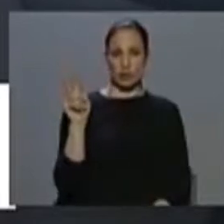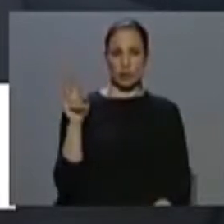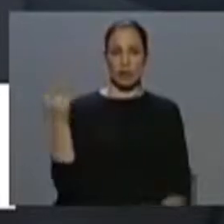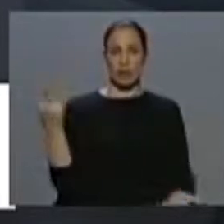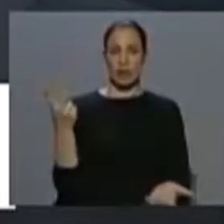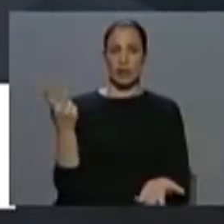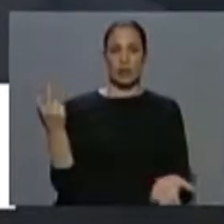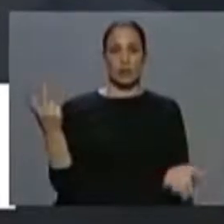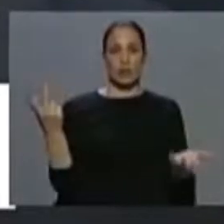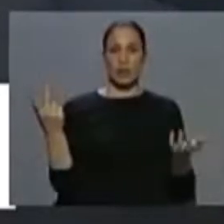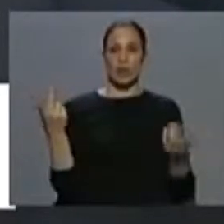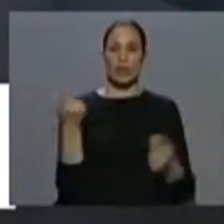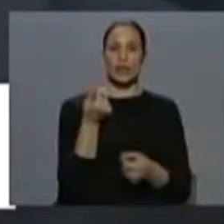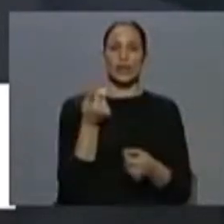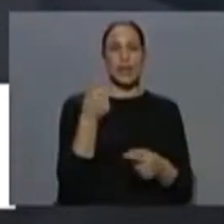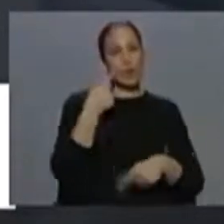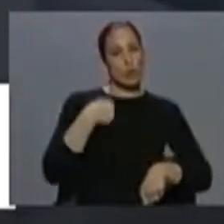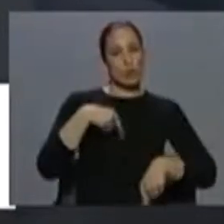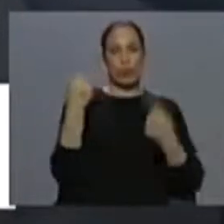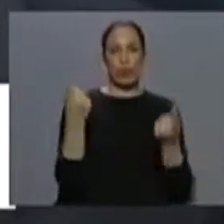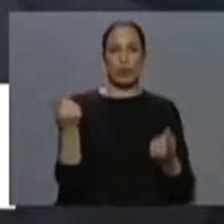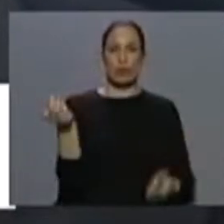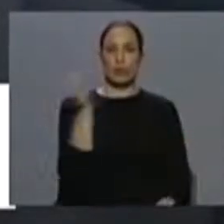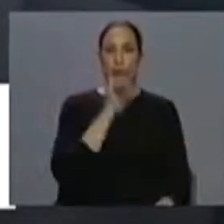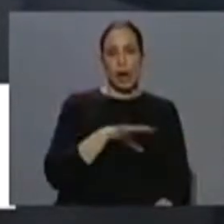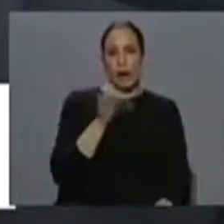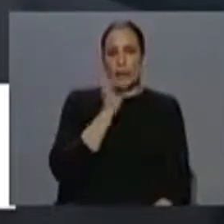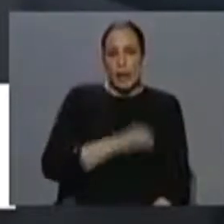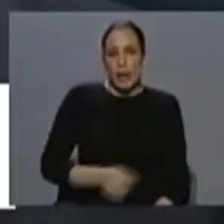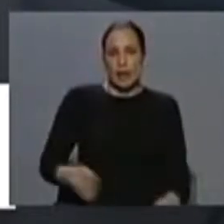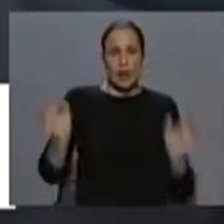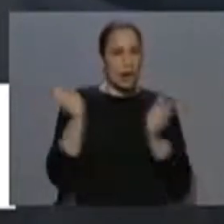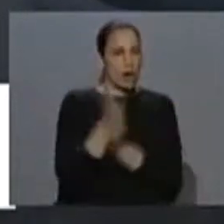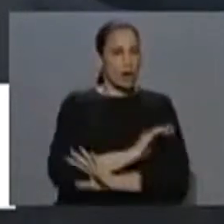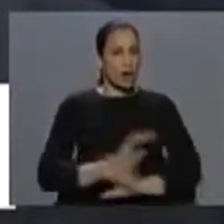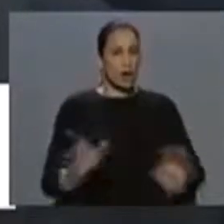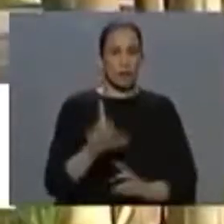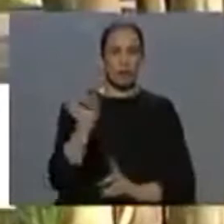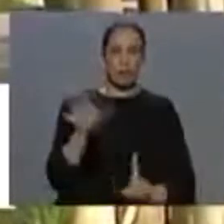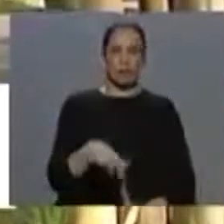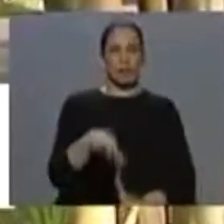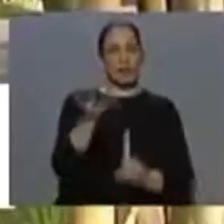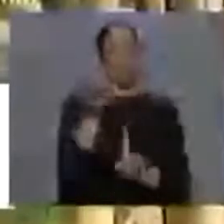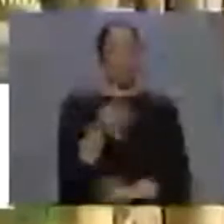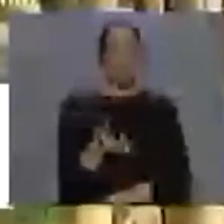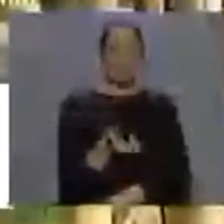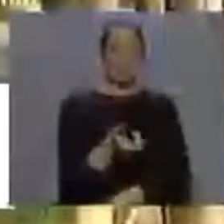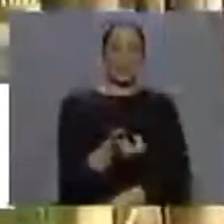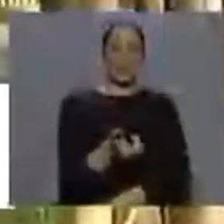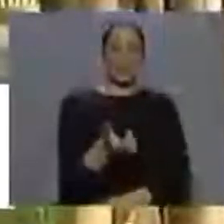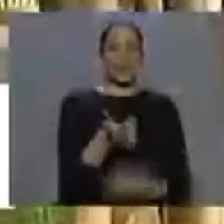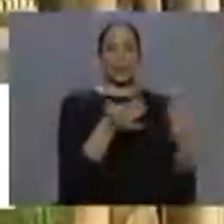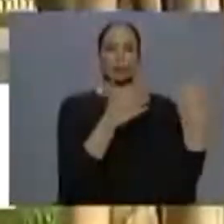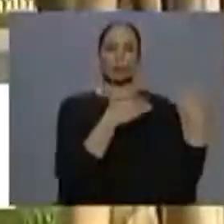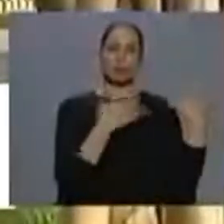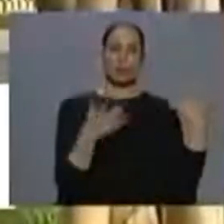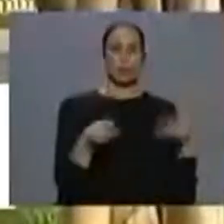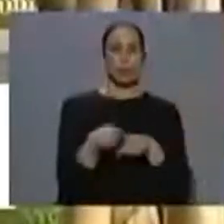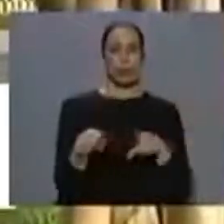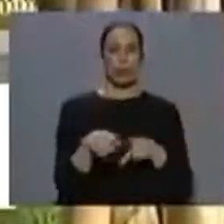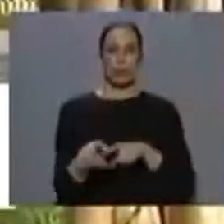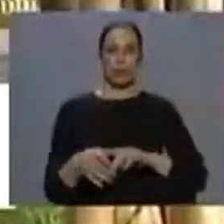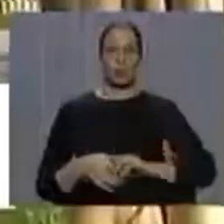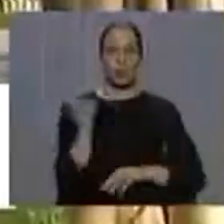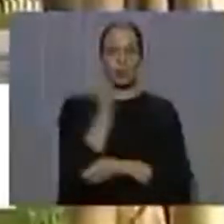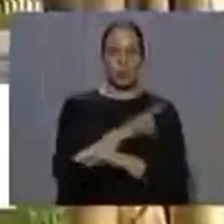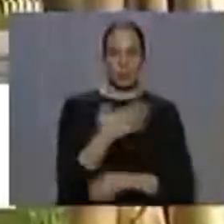desperdício de dinheiro público e com o padrinho que já existe a nível de nomeações de cargos políticos. Durante a visita às sete cidades, Alexandre